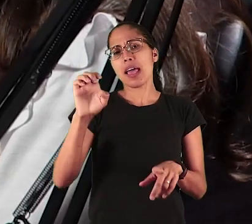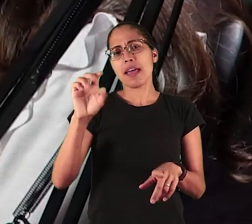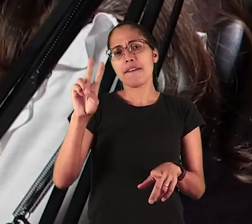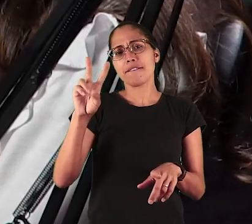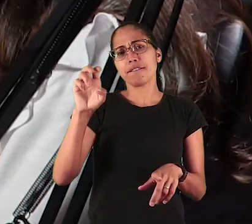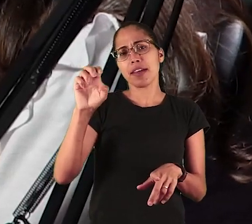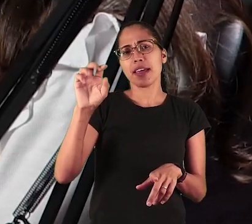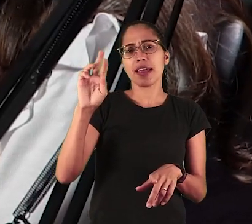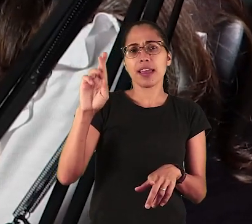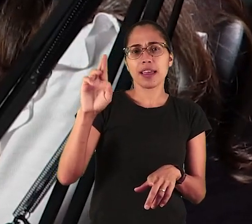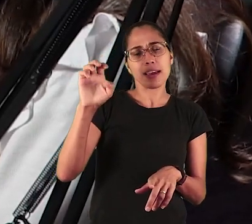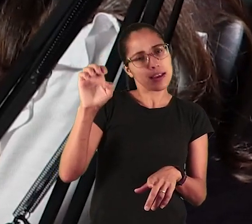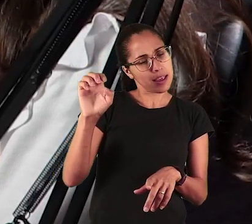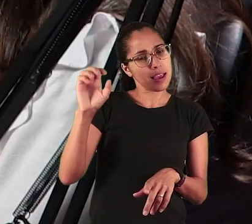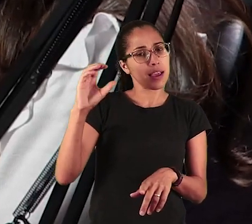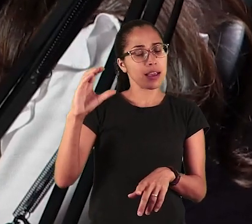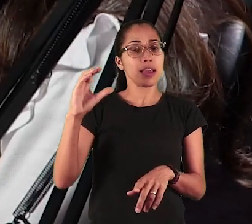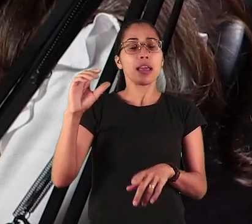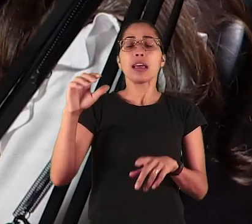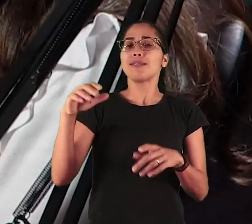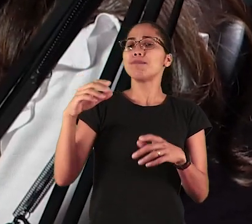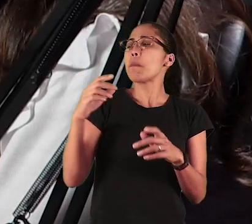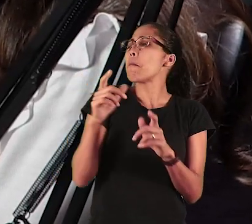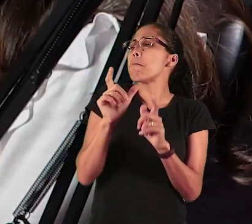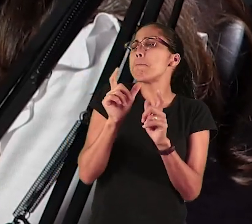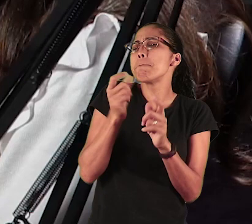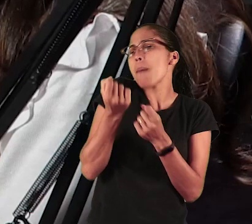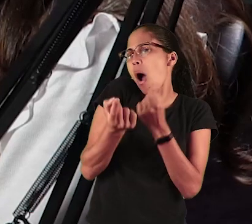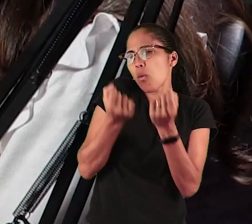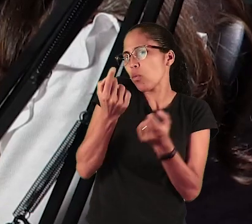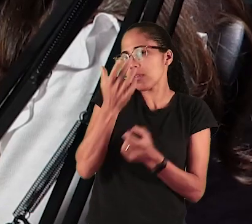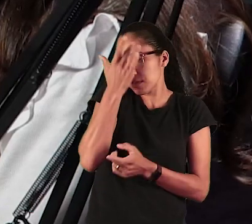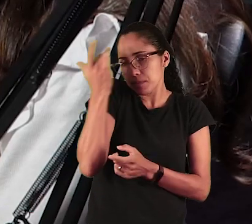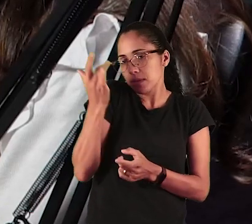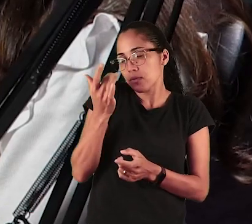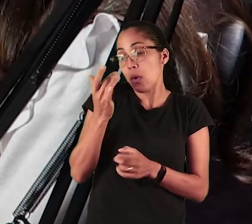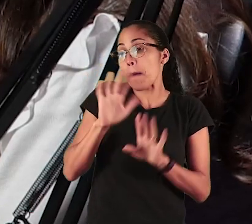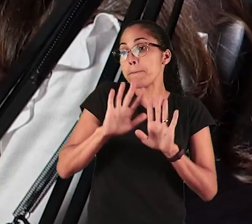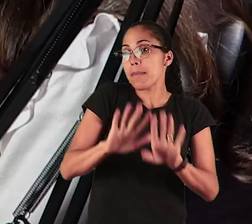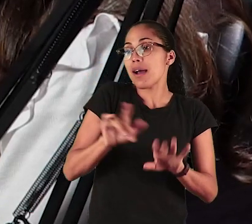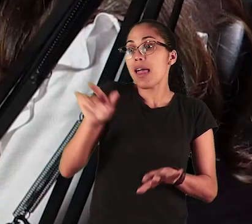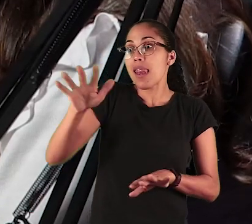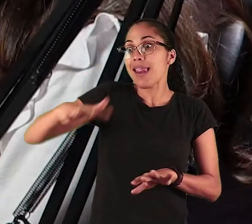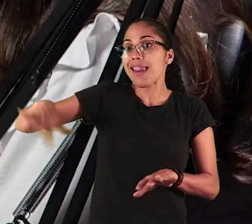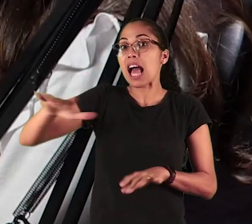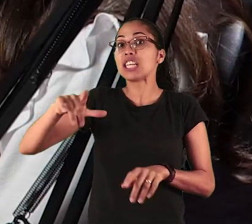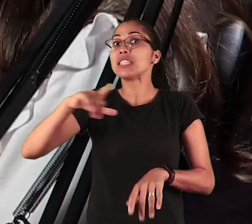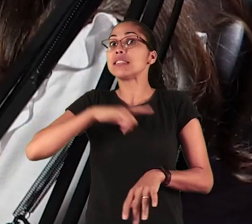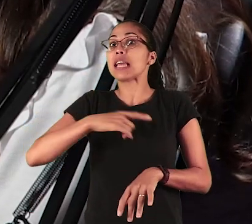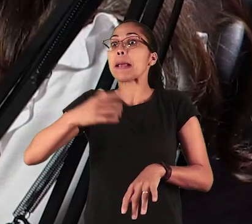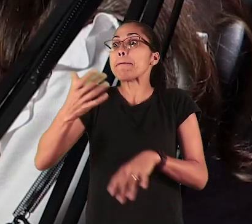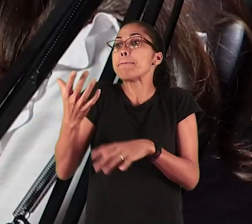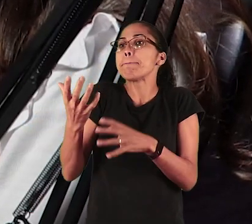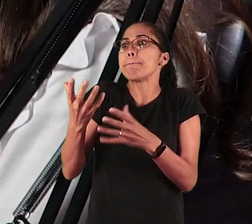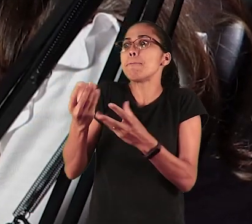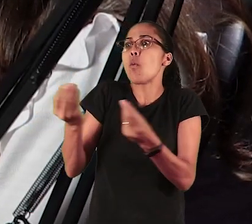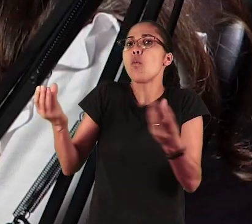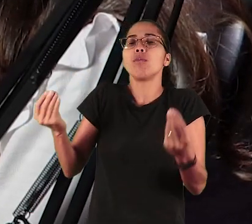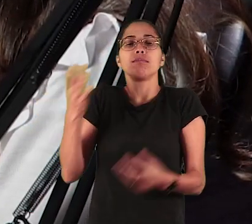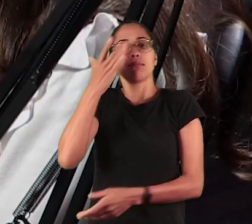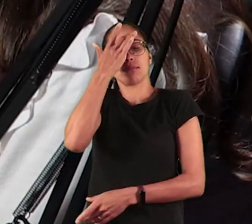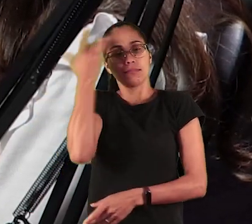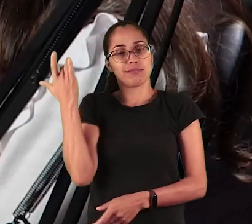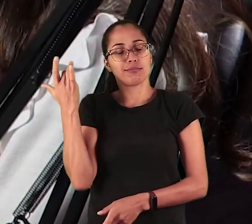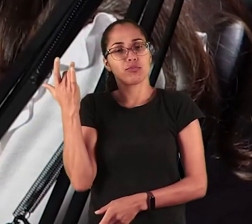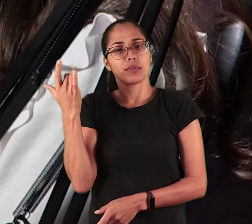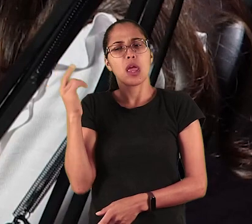né são pessoas cenas mas poucas E aí na Arez eu já tive oportunidade de ter times maiores e eu falei puxa eu gosto disso eu acho